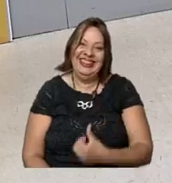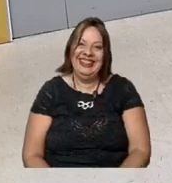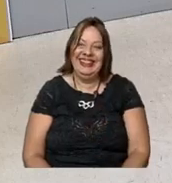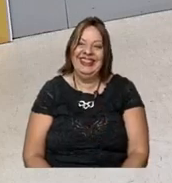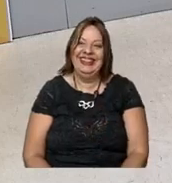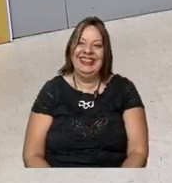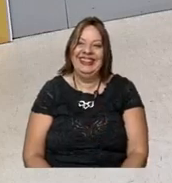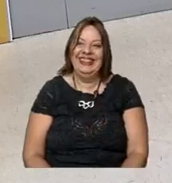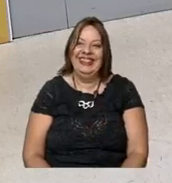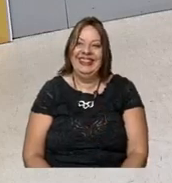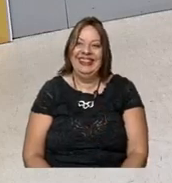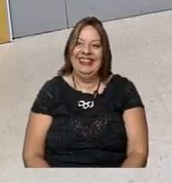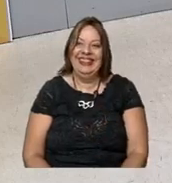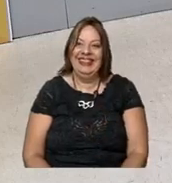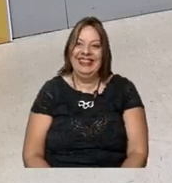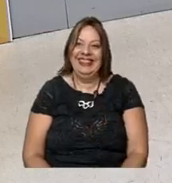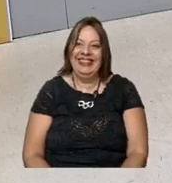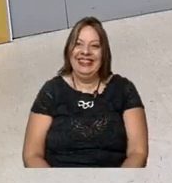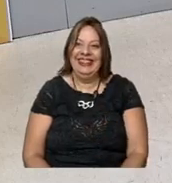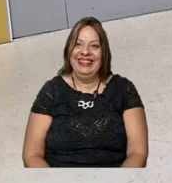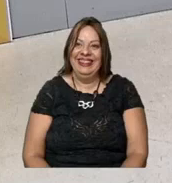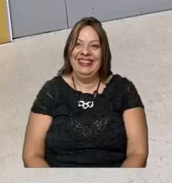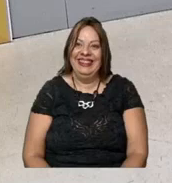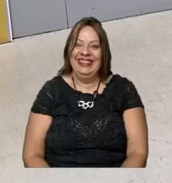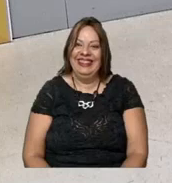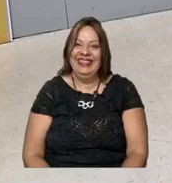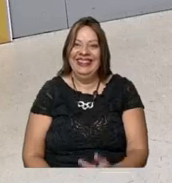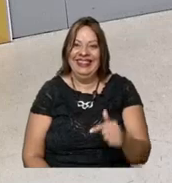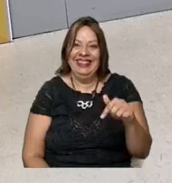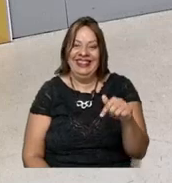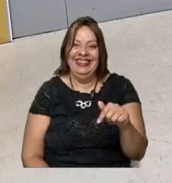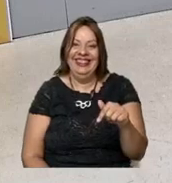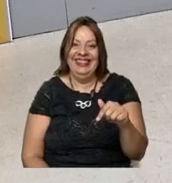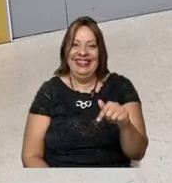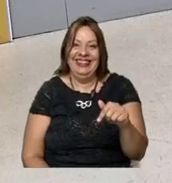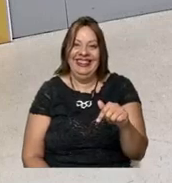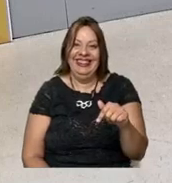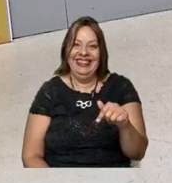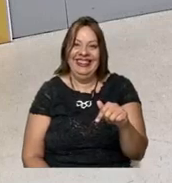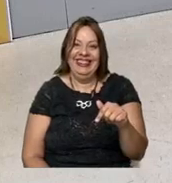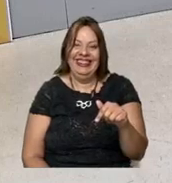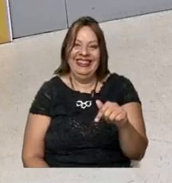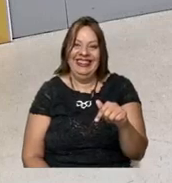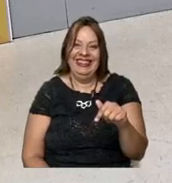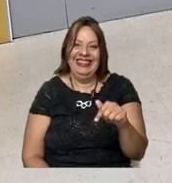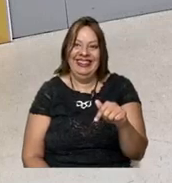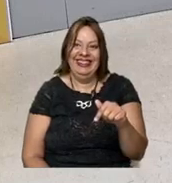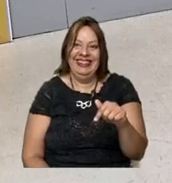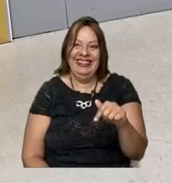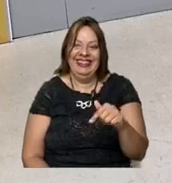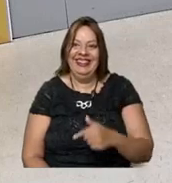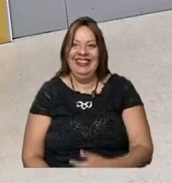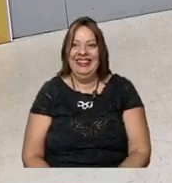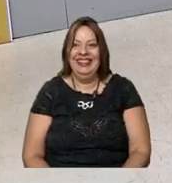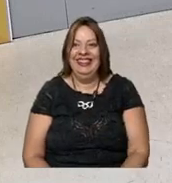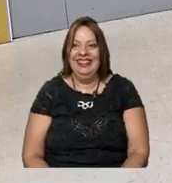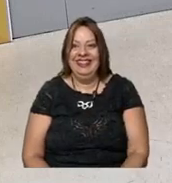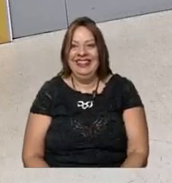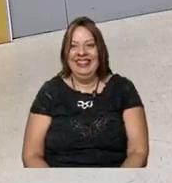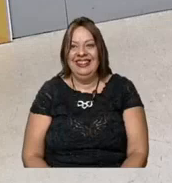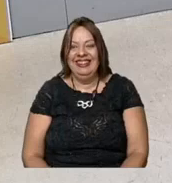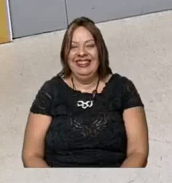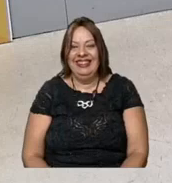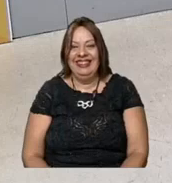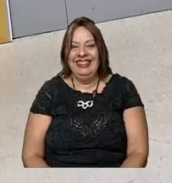meia dúzia saiu agora, tem bolinha para chamar e eu chamo o número 7, na sequência 7, 6 e 7 na